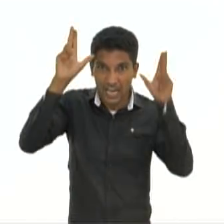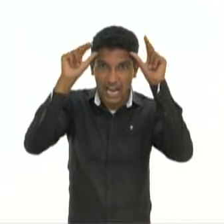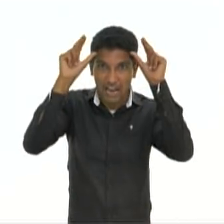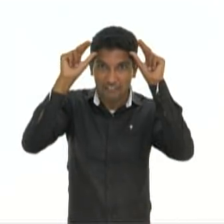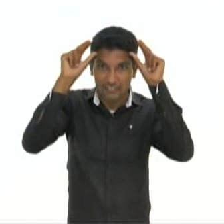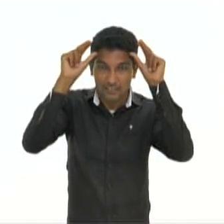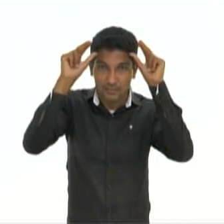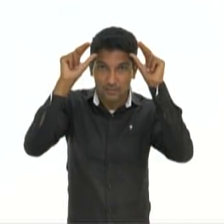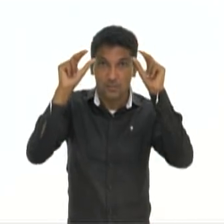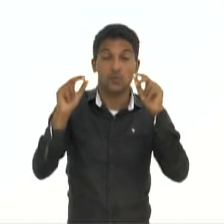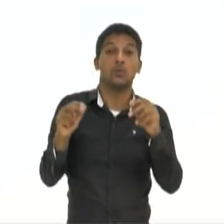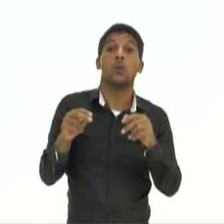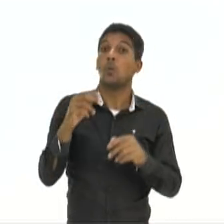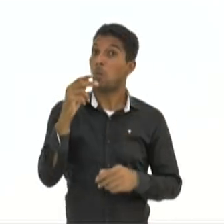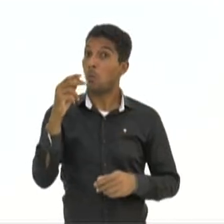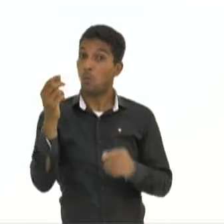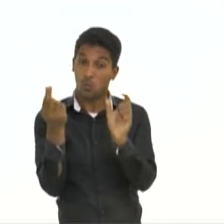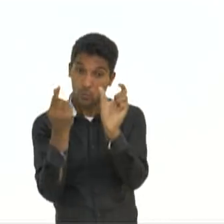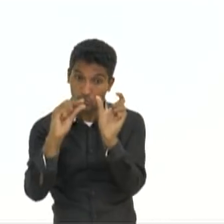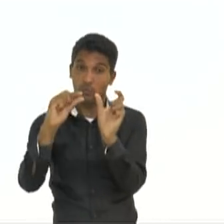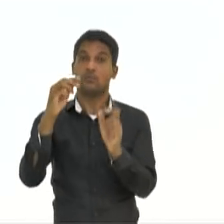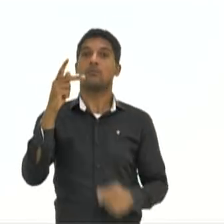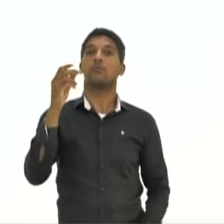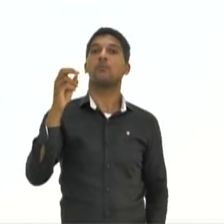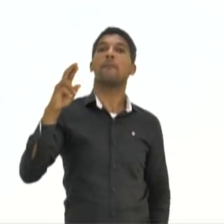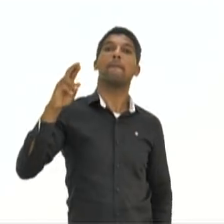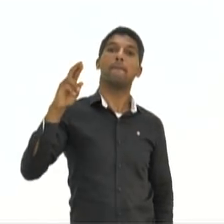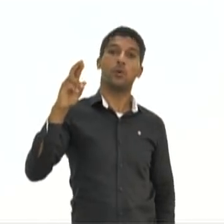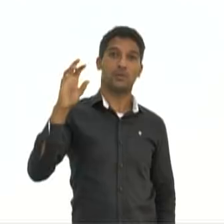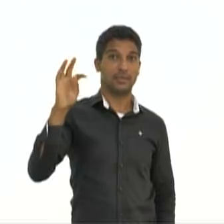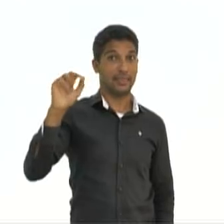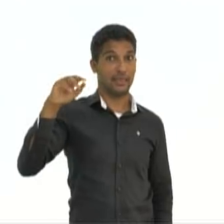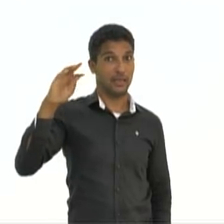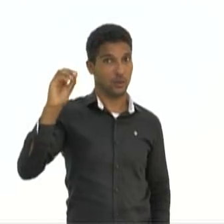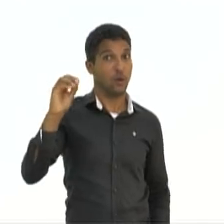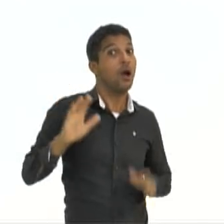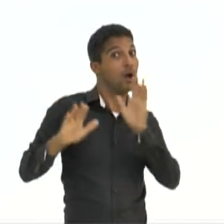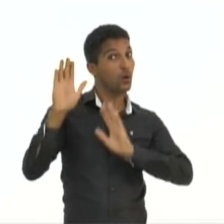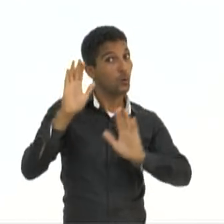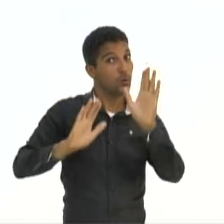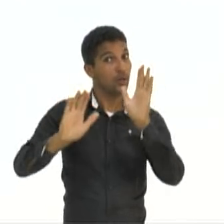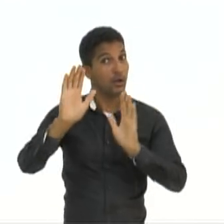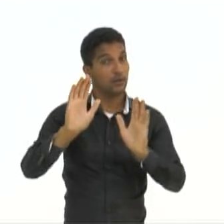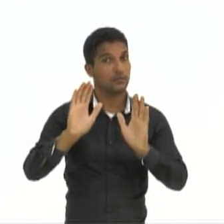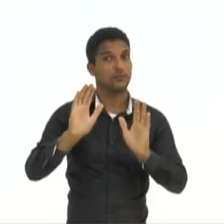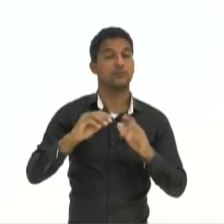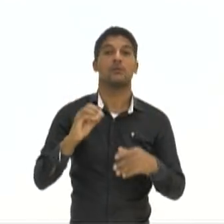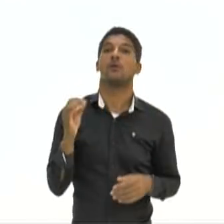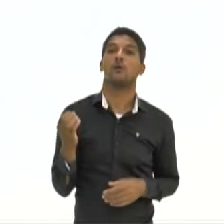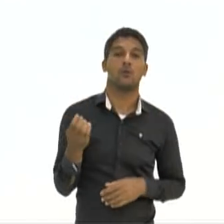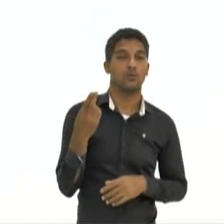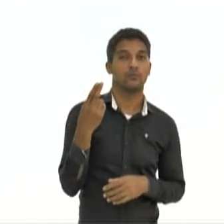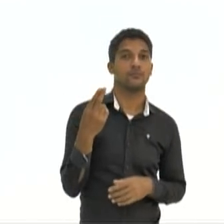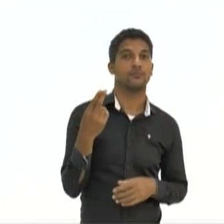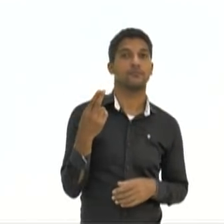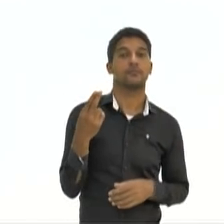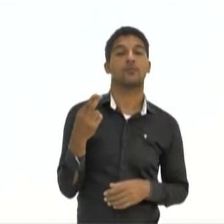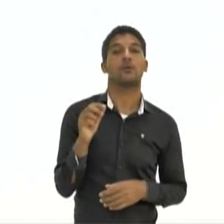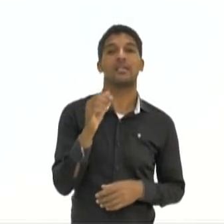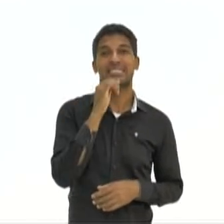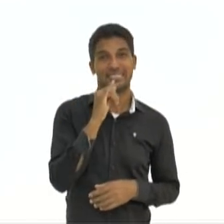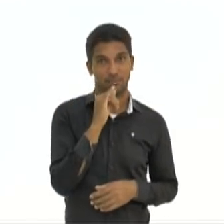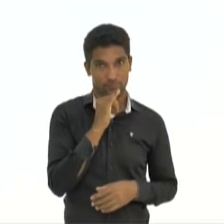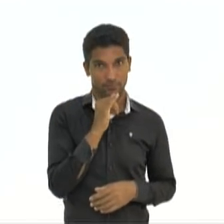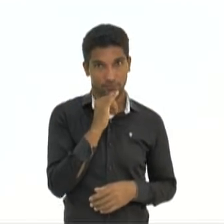logo. Este cavalo é bravo, logo, tome cuidado. Ou por isso, tome cuidado. E